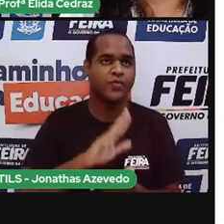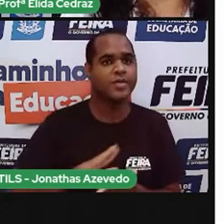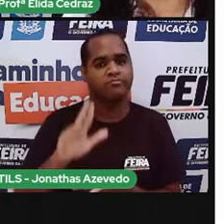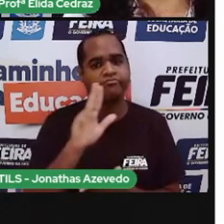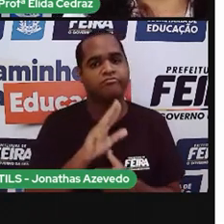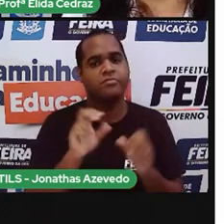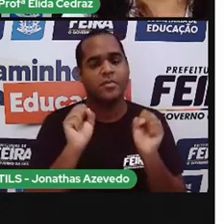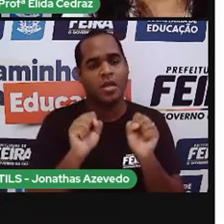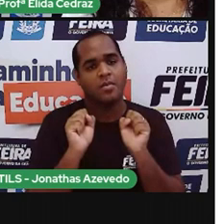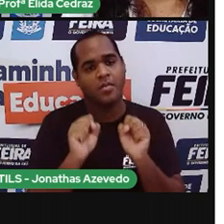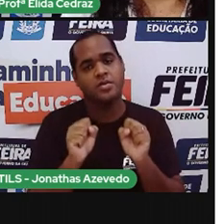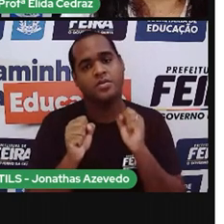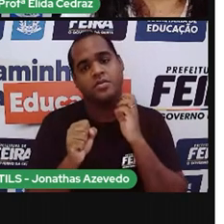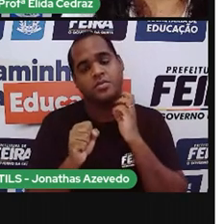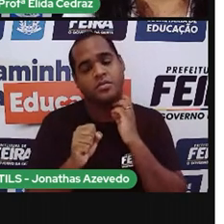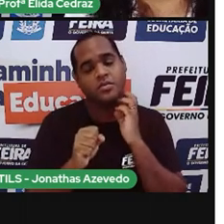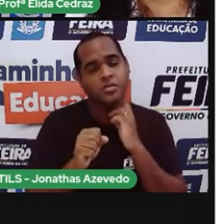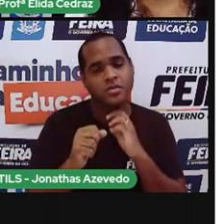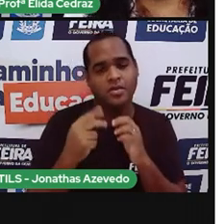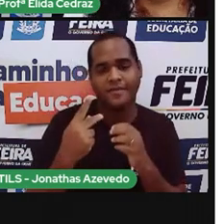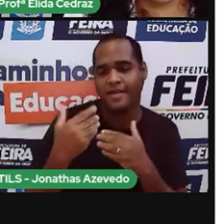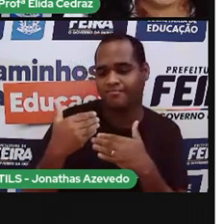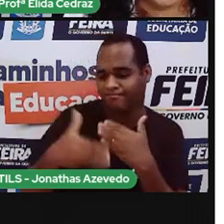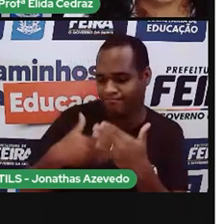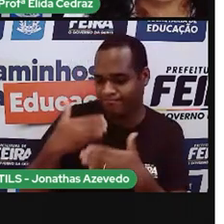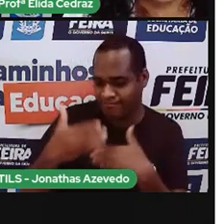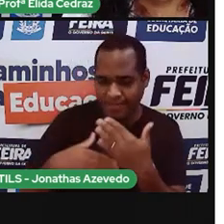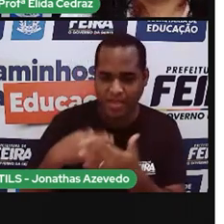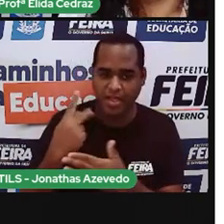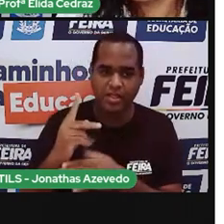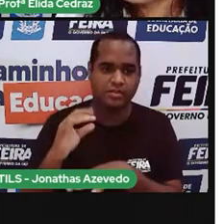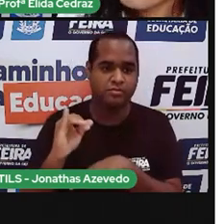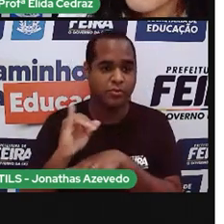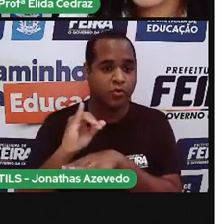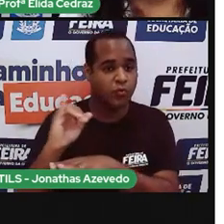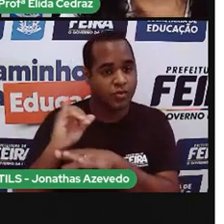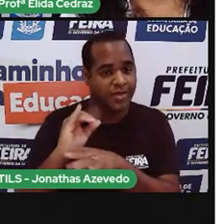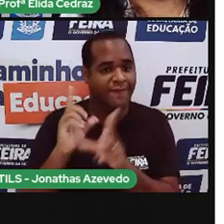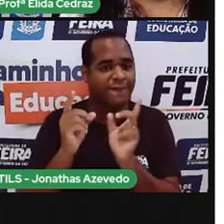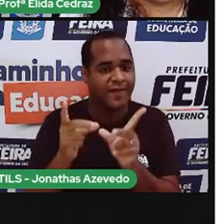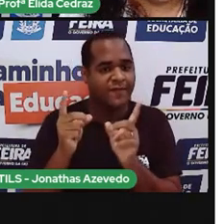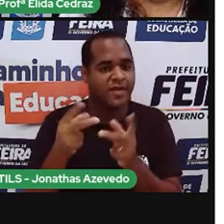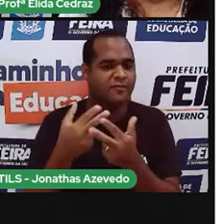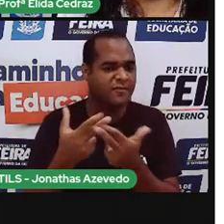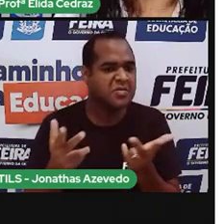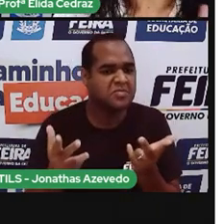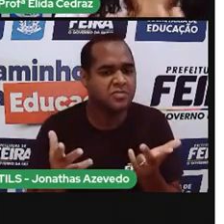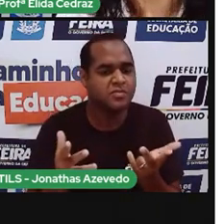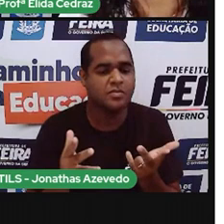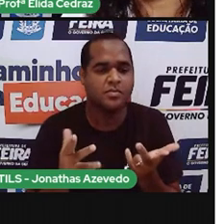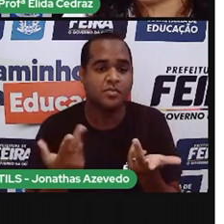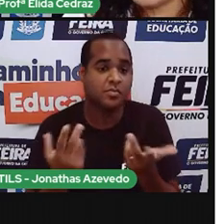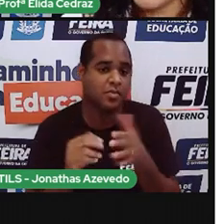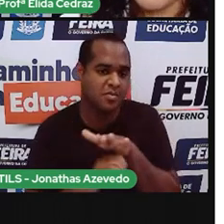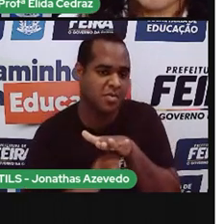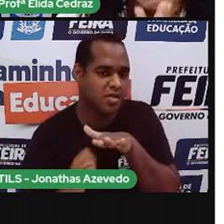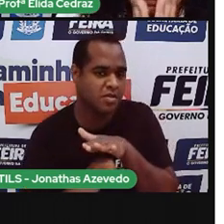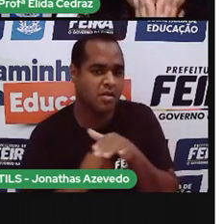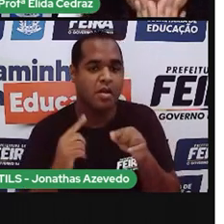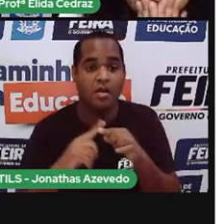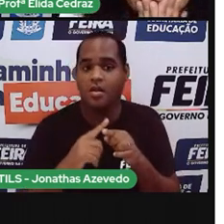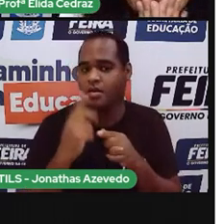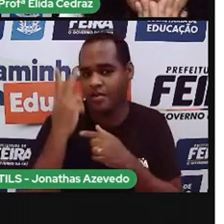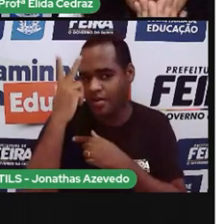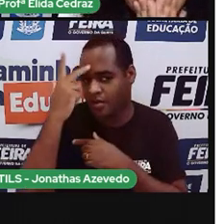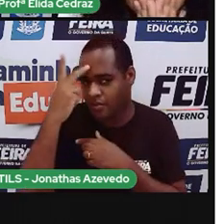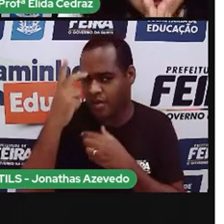são aqueles que não passam por muitos processos industriais. Quanto mais natural, melhor. A prova é explicar.